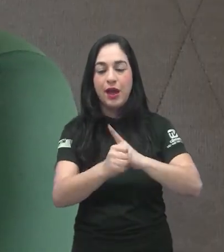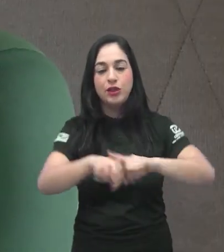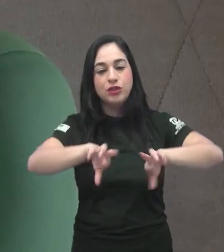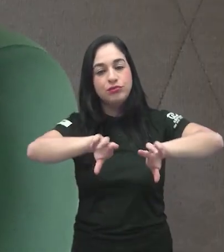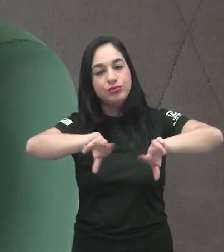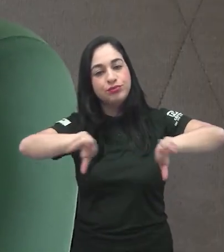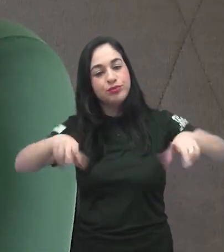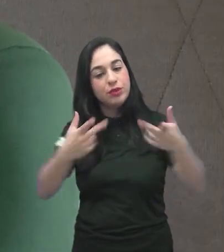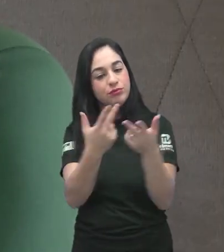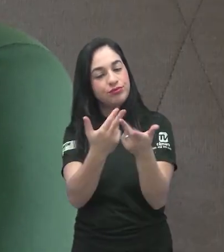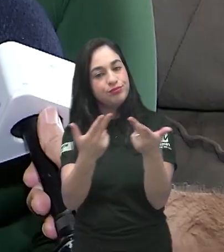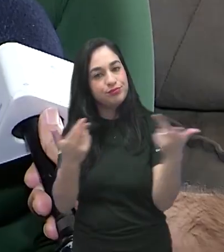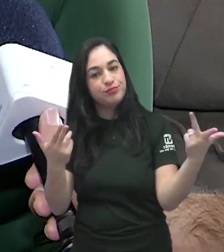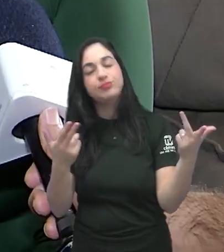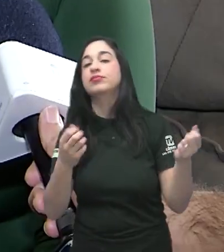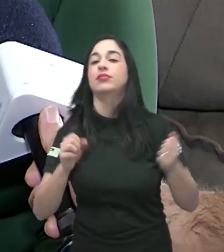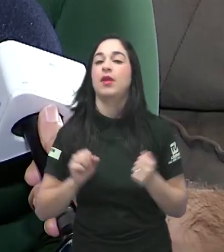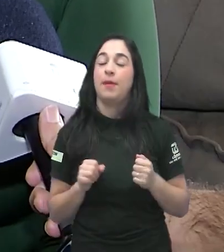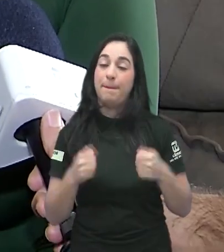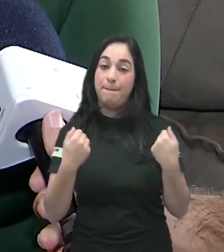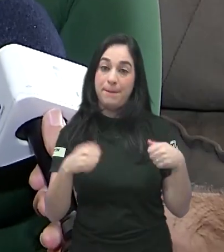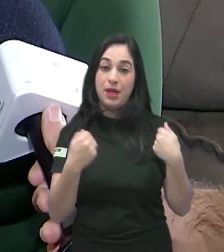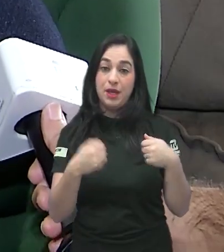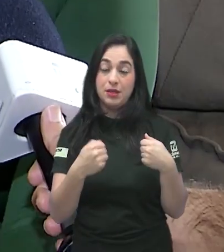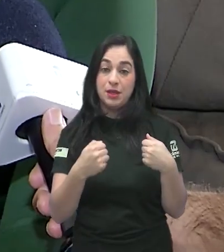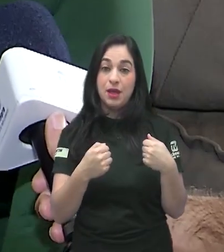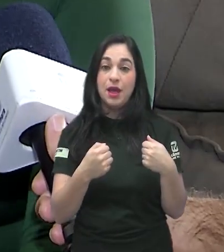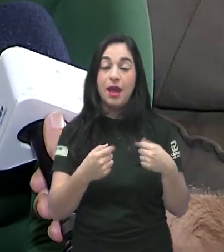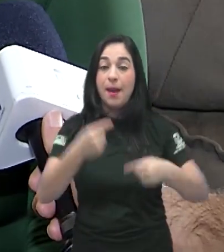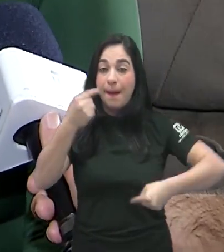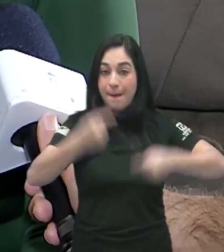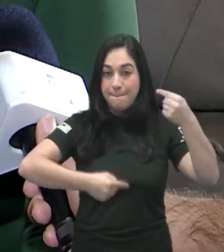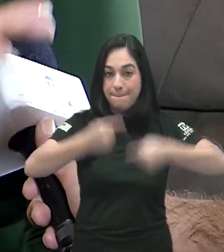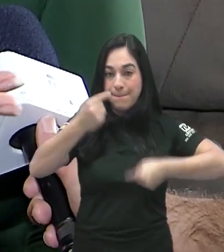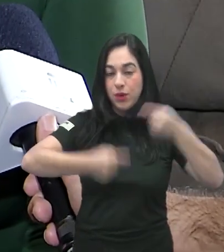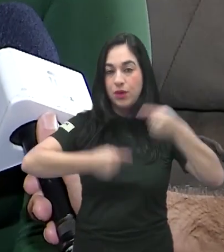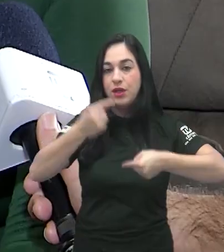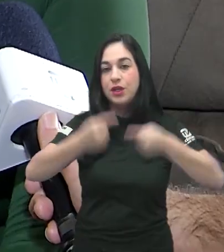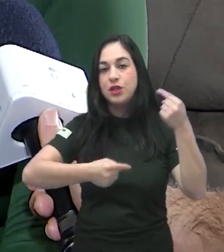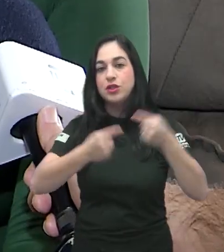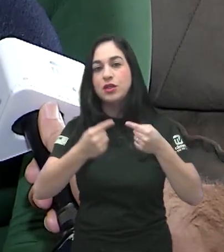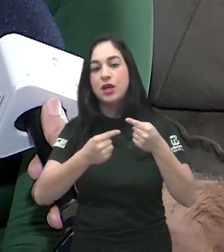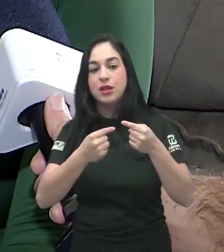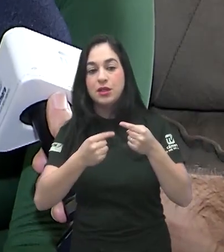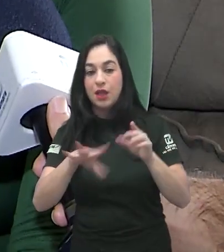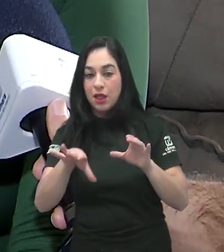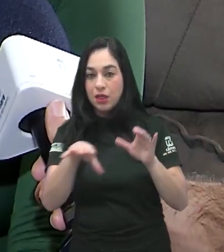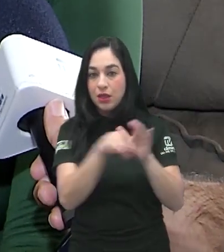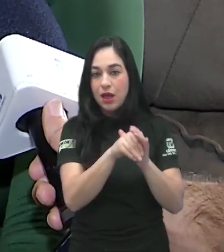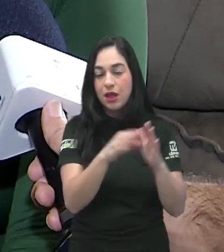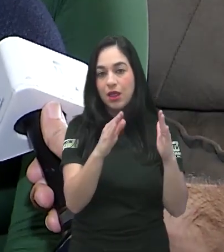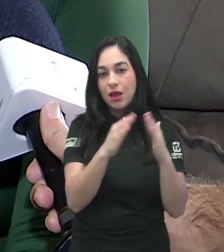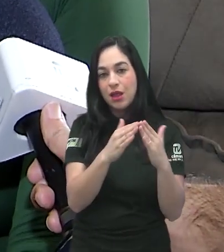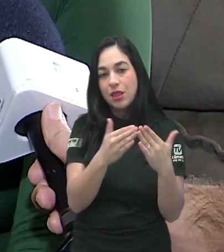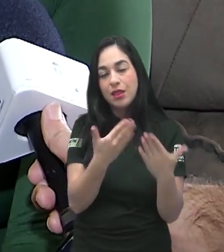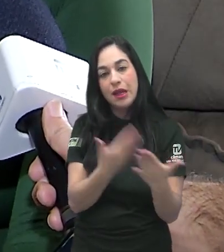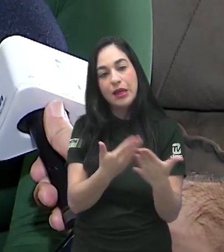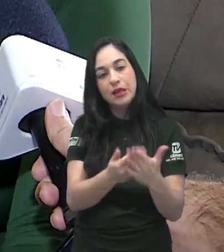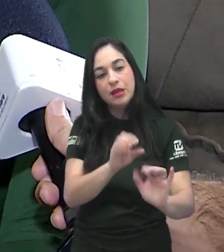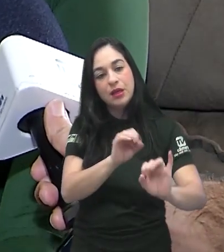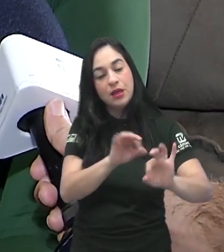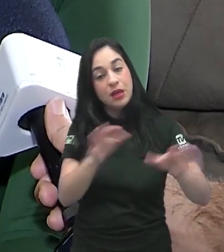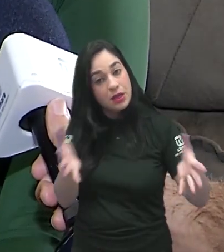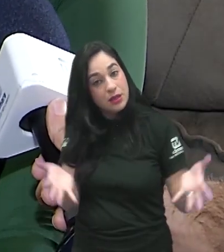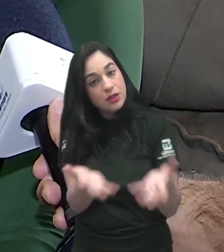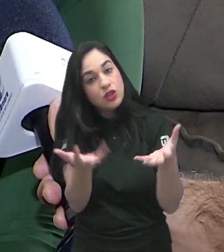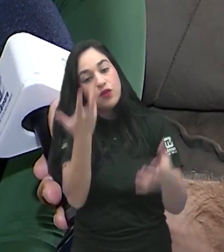sociedade brasileira. Eu acho que deveria ter políticas públicas, até mesmo dentro da educação, incentivando aquela criança a